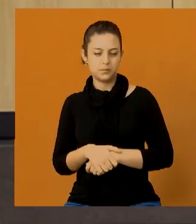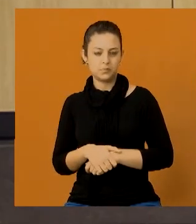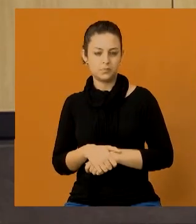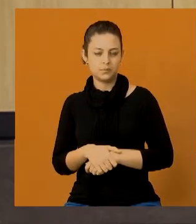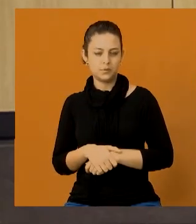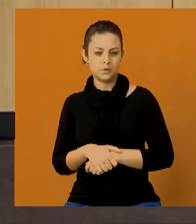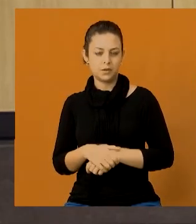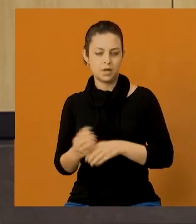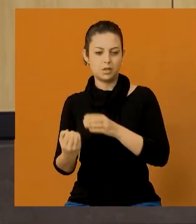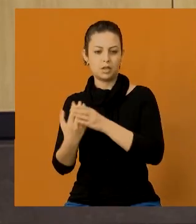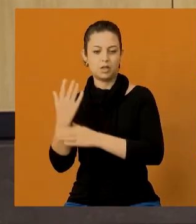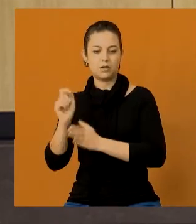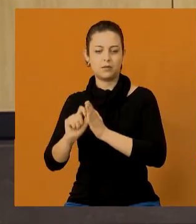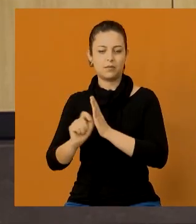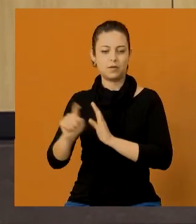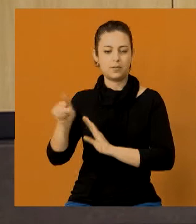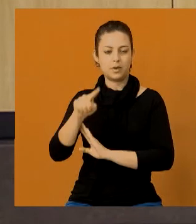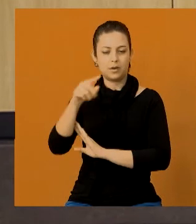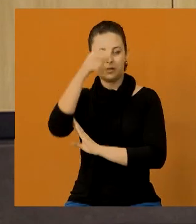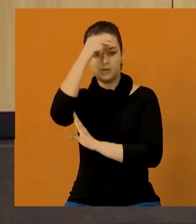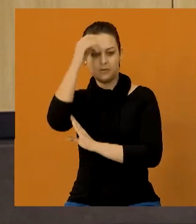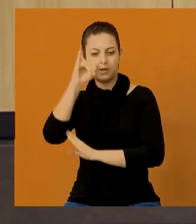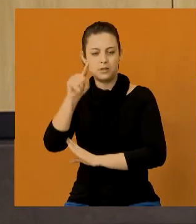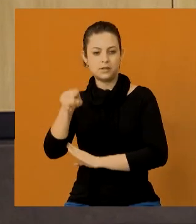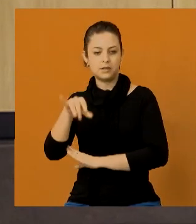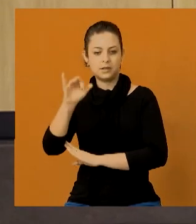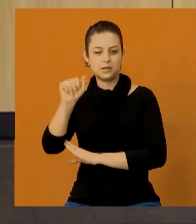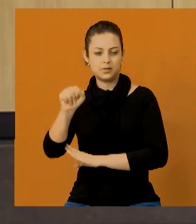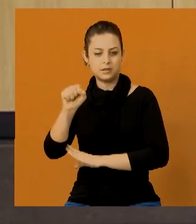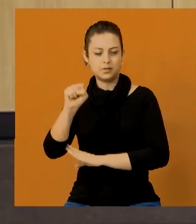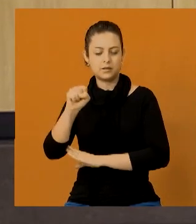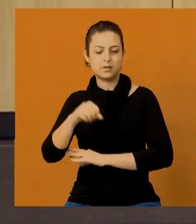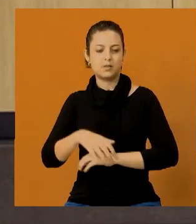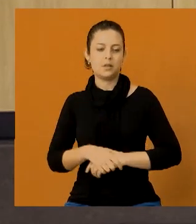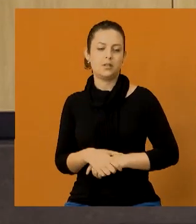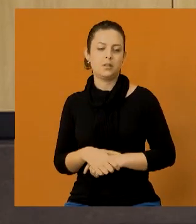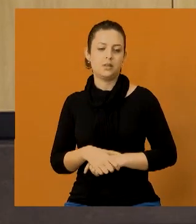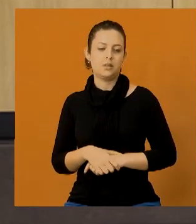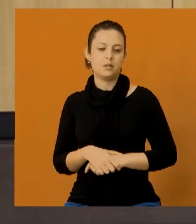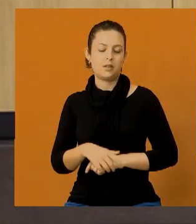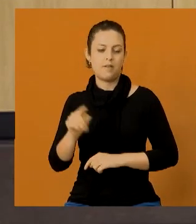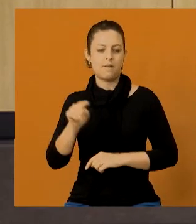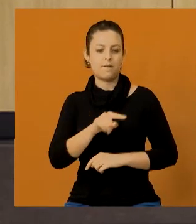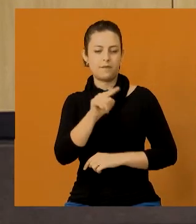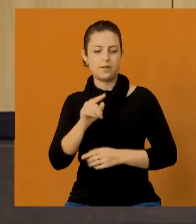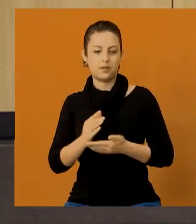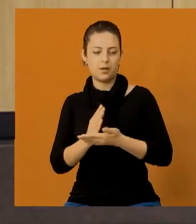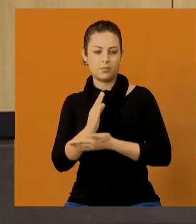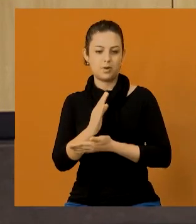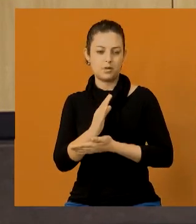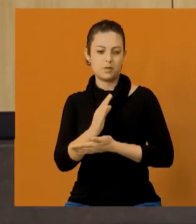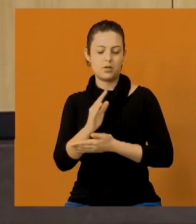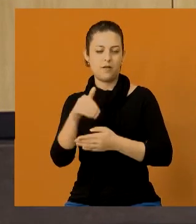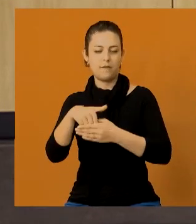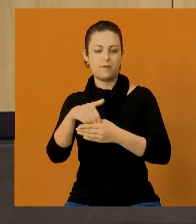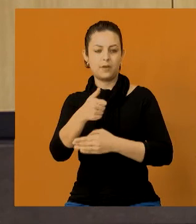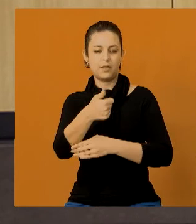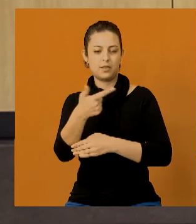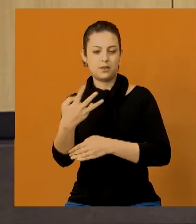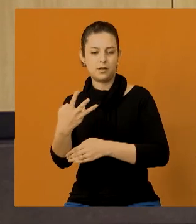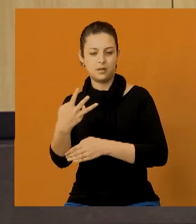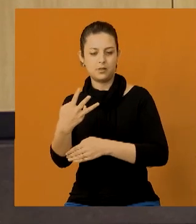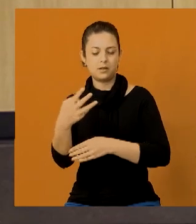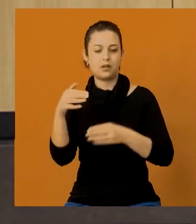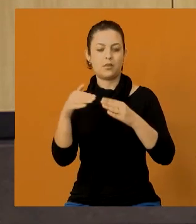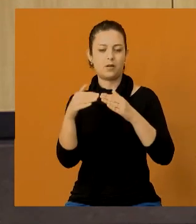Jacareí. Autor do veto, o prefeito municipal Isaías José de Santana. O veto ele foi aprovado com 13